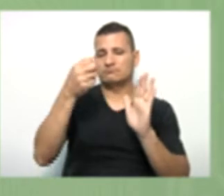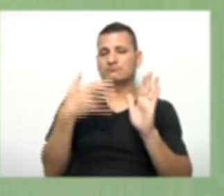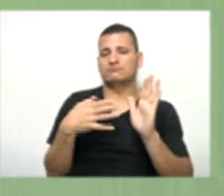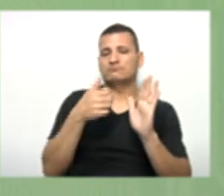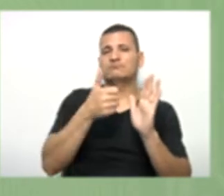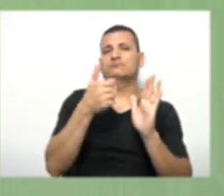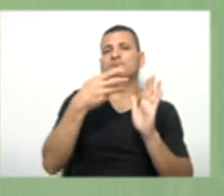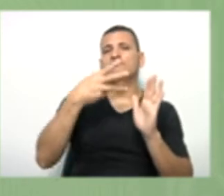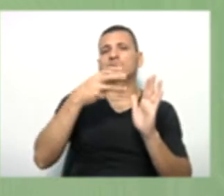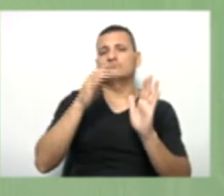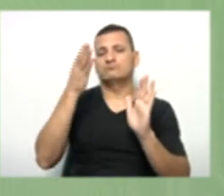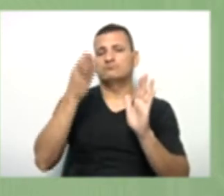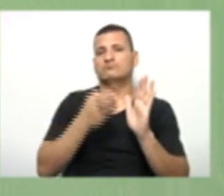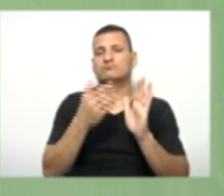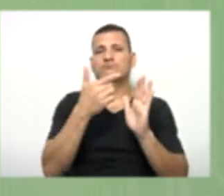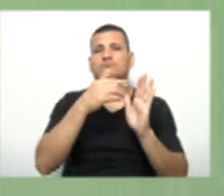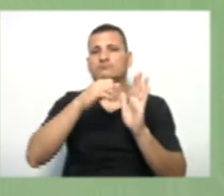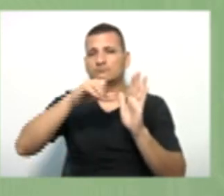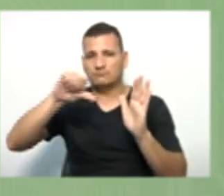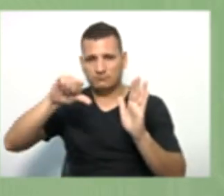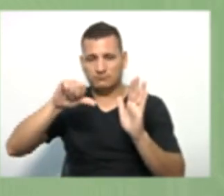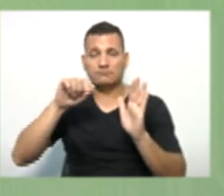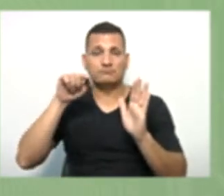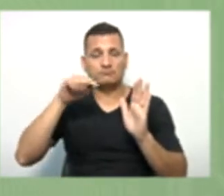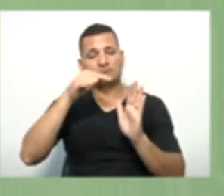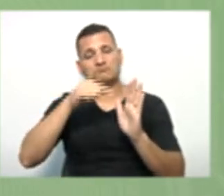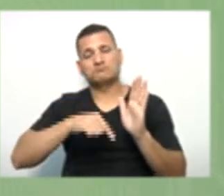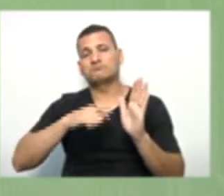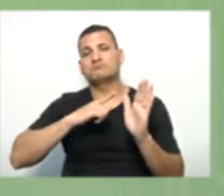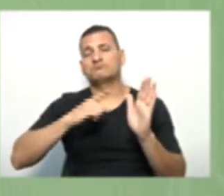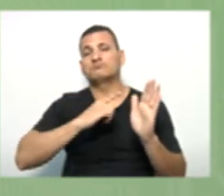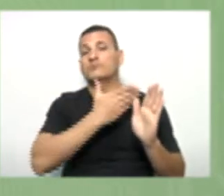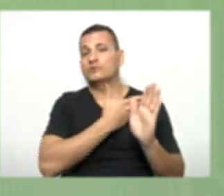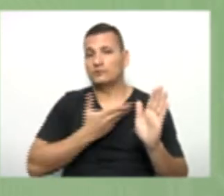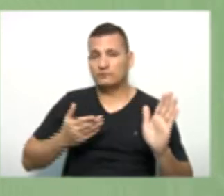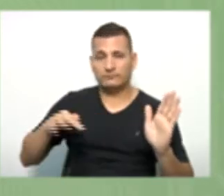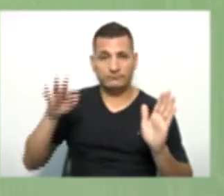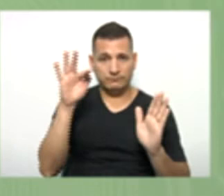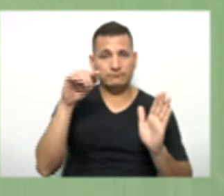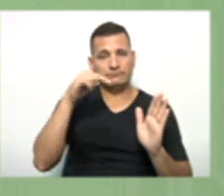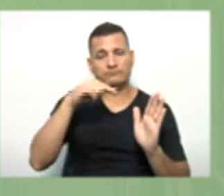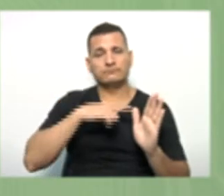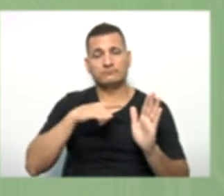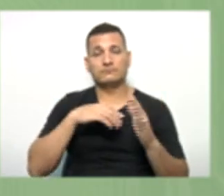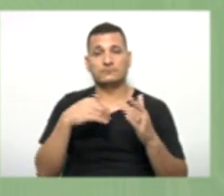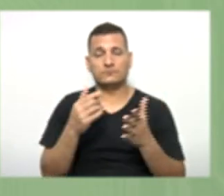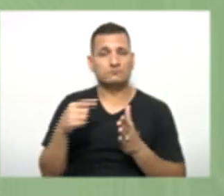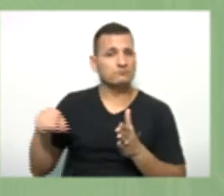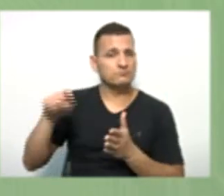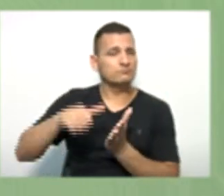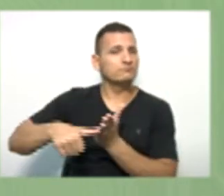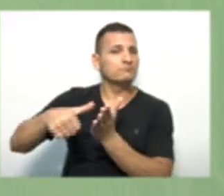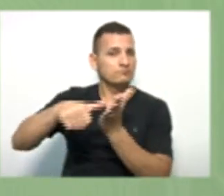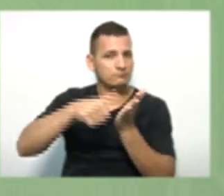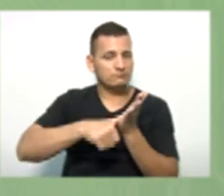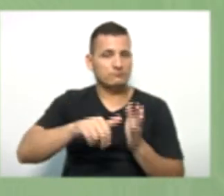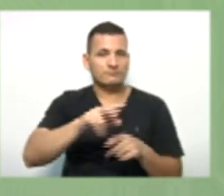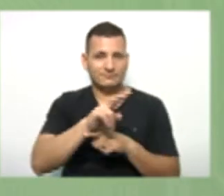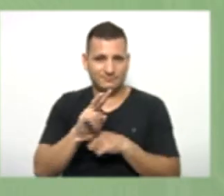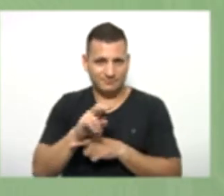é regulamentada pelo governo federal, então conforme essa taxa do ano, os cooperados da cooperativa de